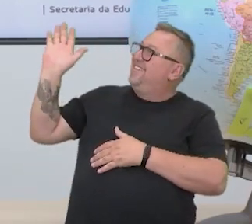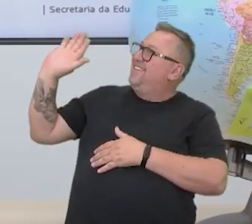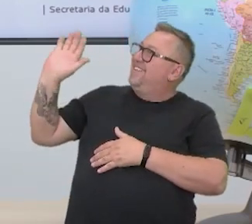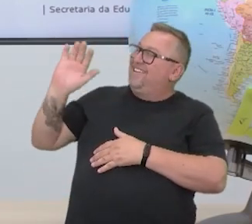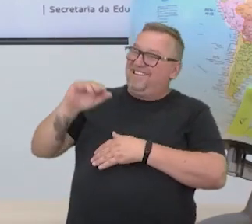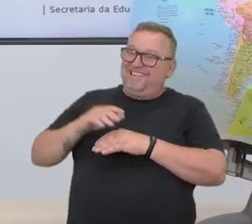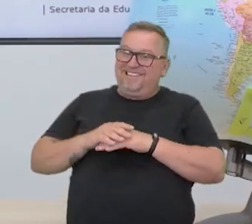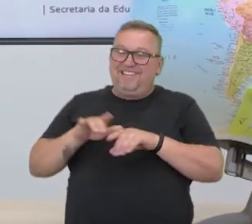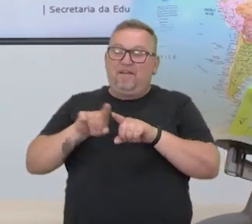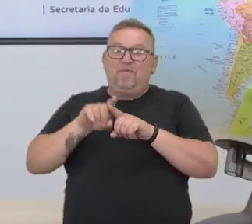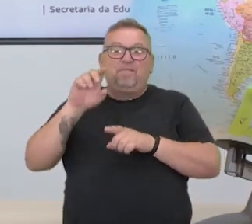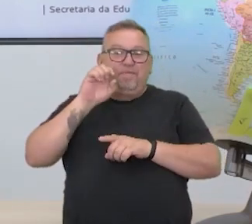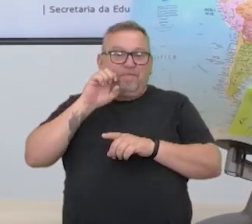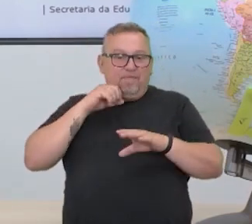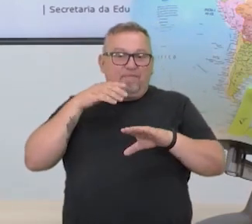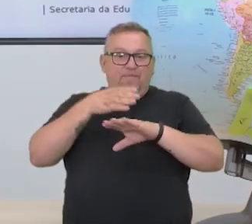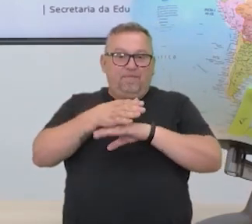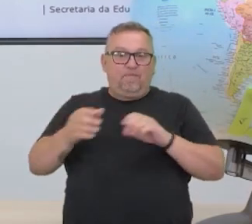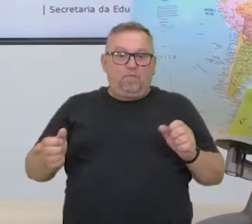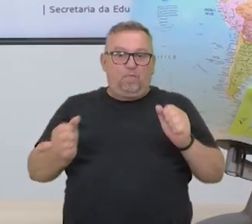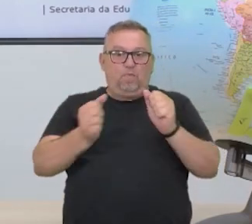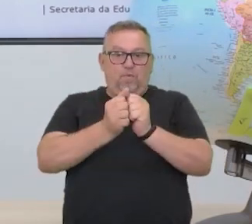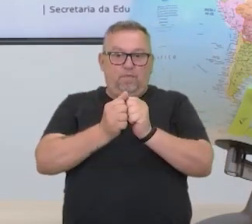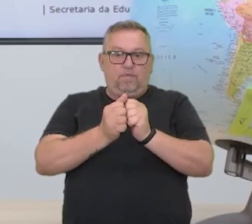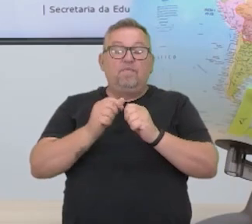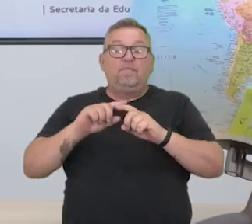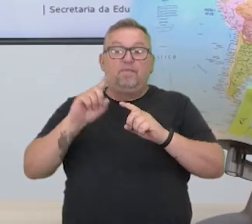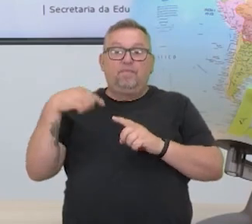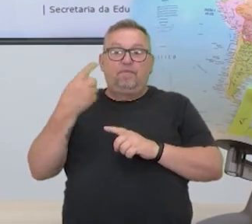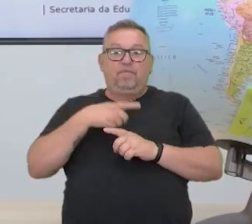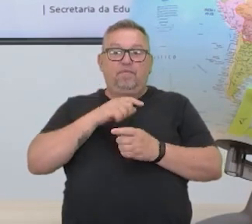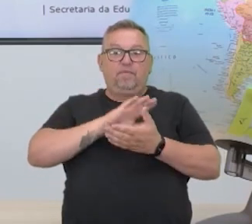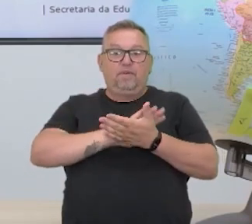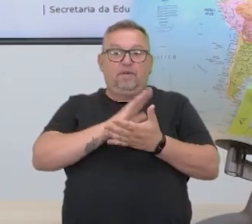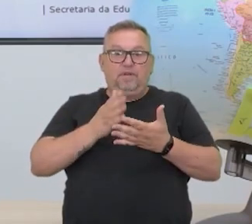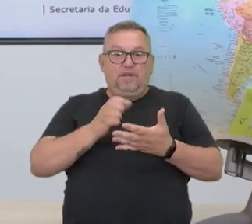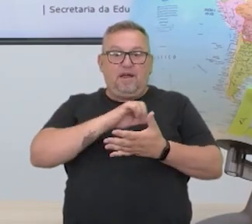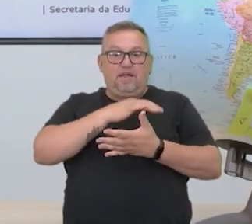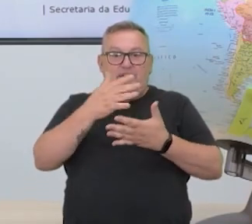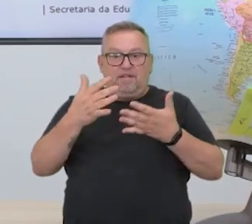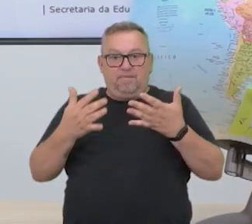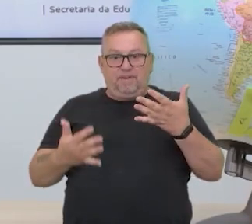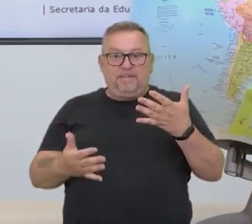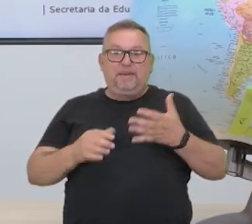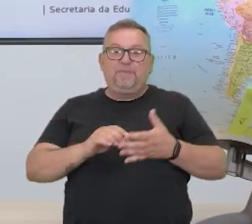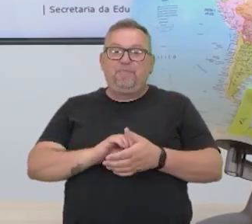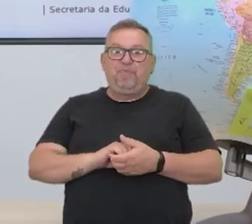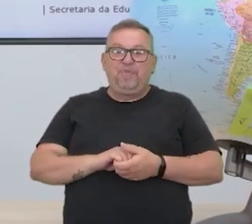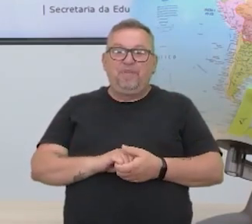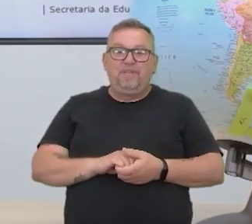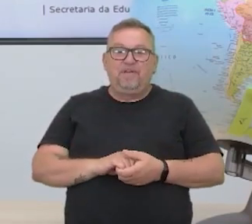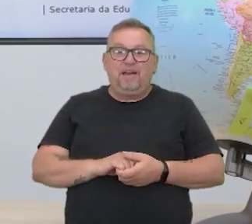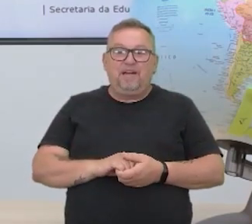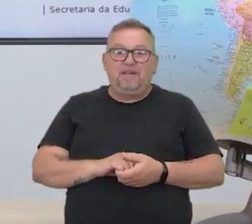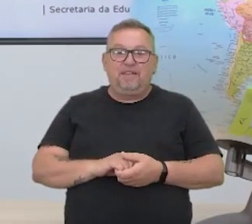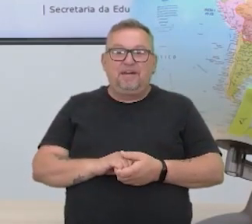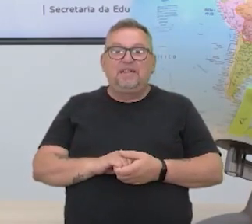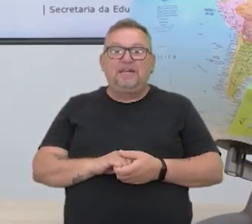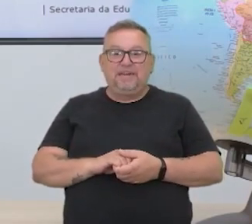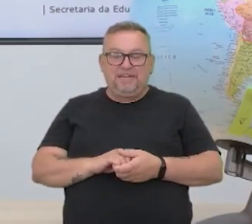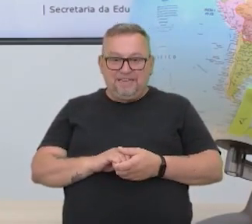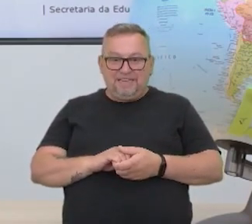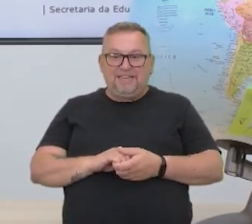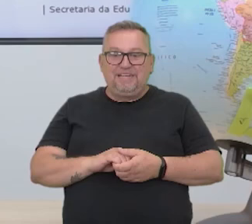a pouco a Elisângela também vai estar conosco, fazendo a tradução dos Libras, tá certo? Bom, então